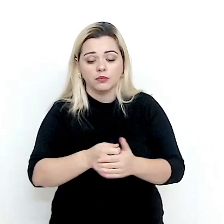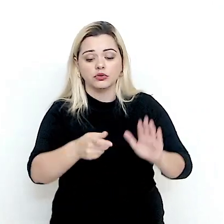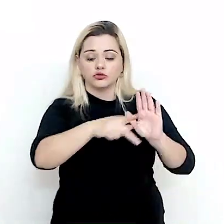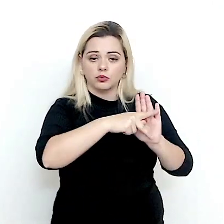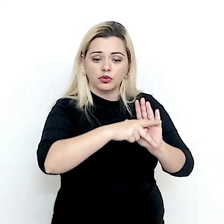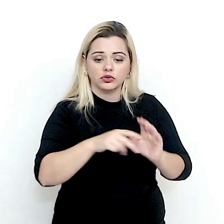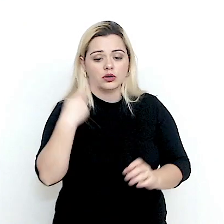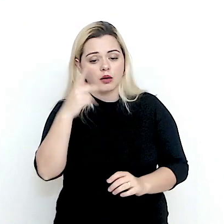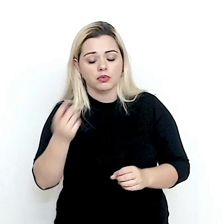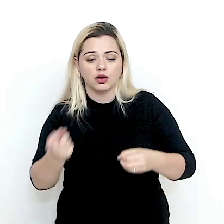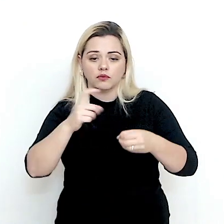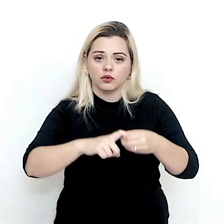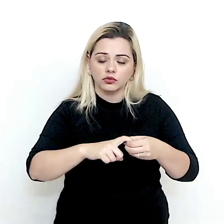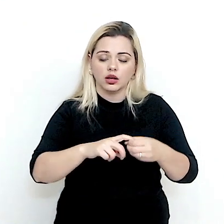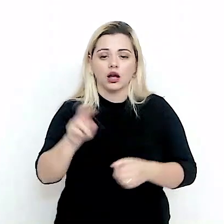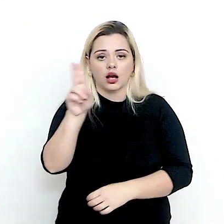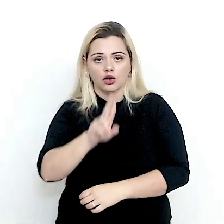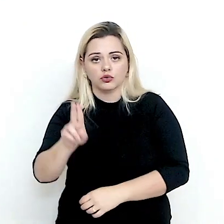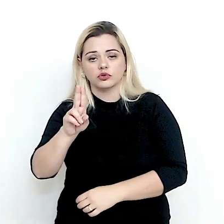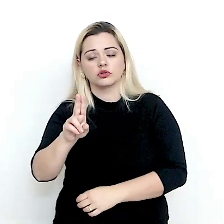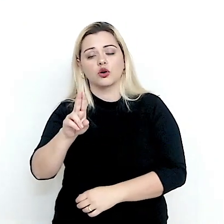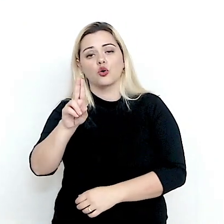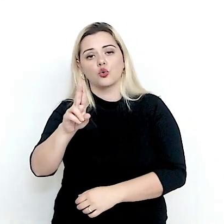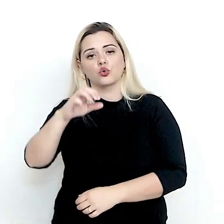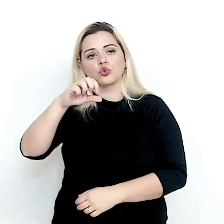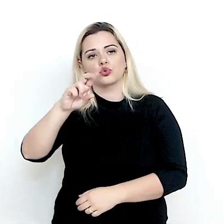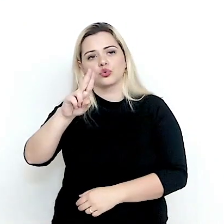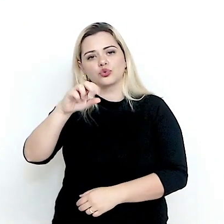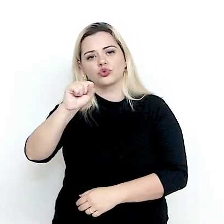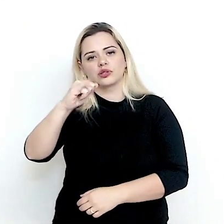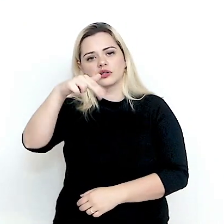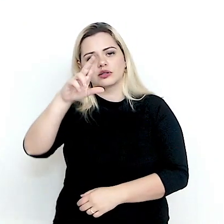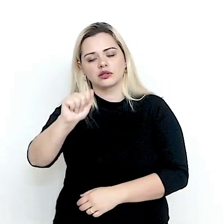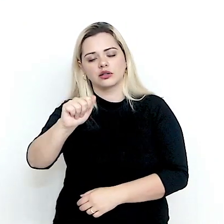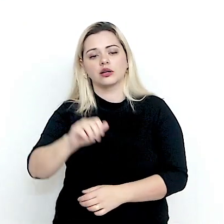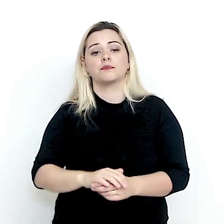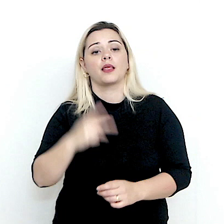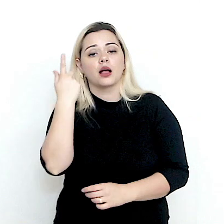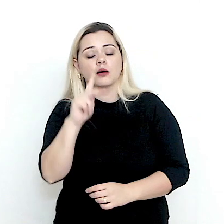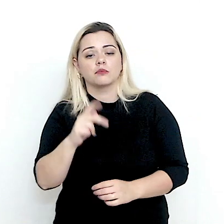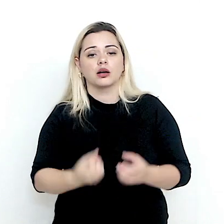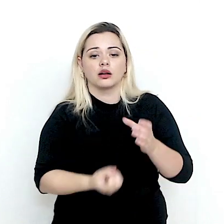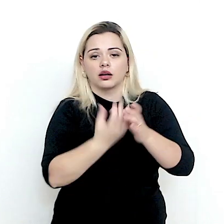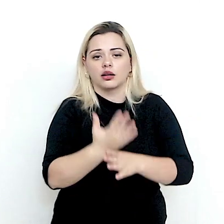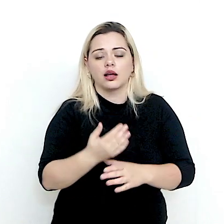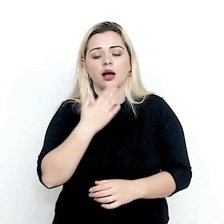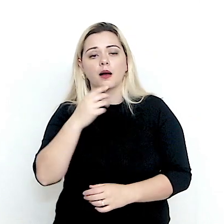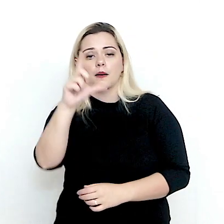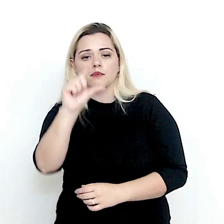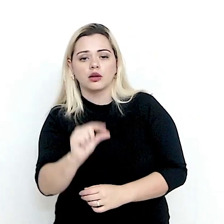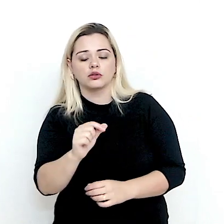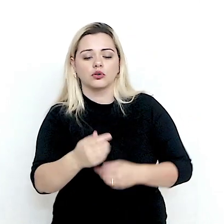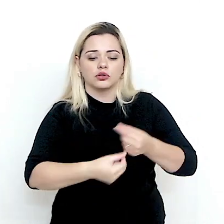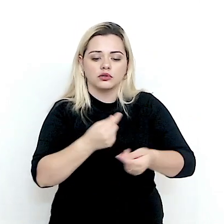de retomada da usina nuclear de Angra e os reatores nucleares de pequena escala, com vantagens de menor investimento e